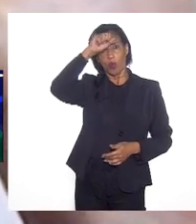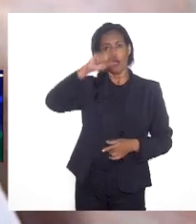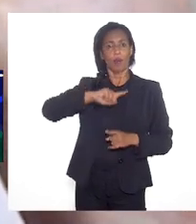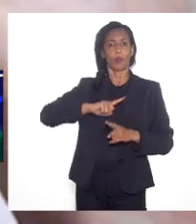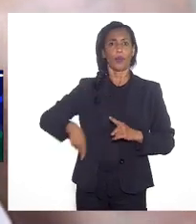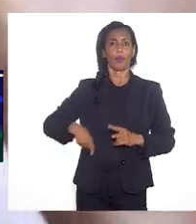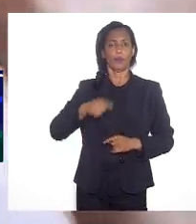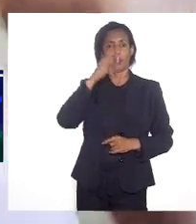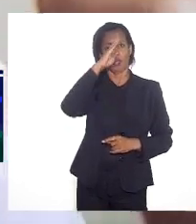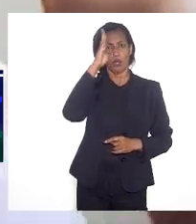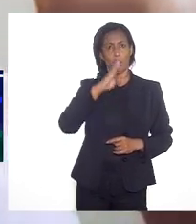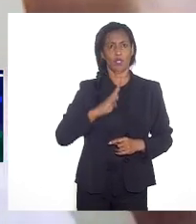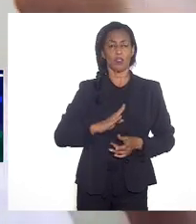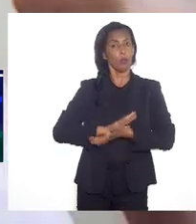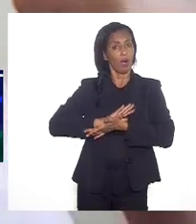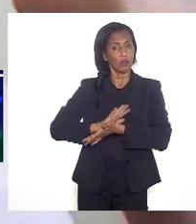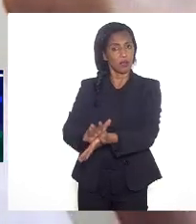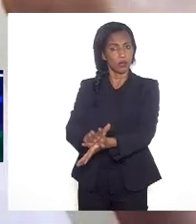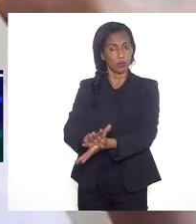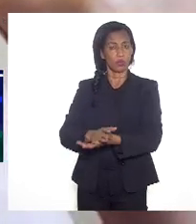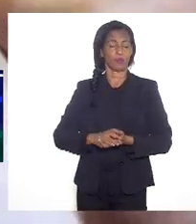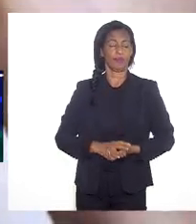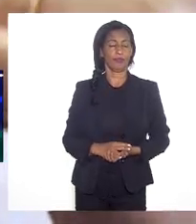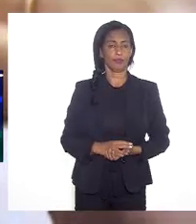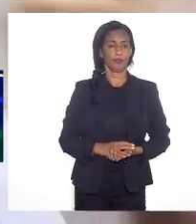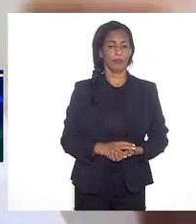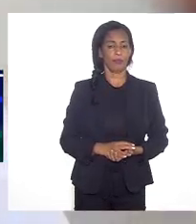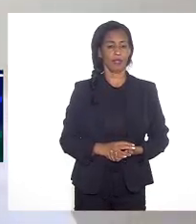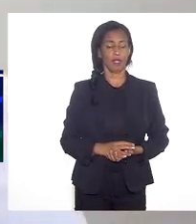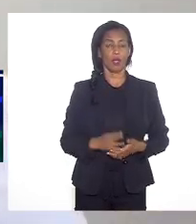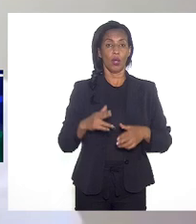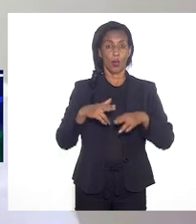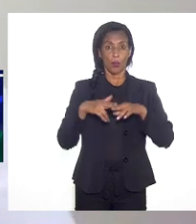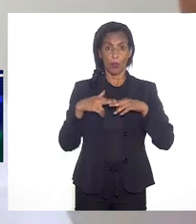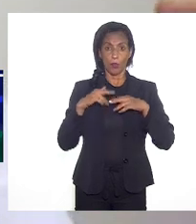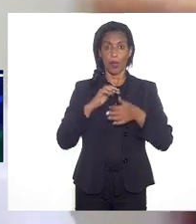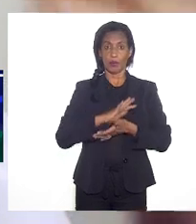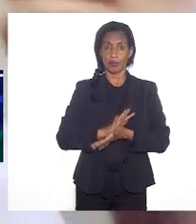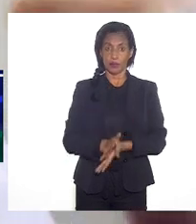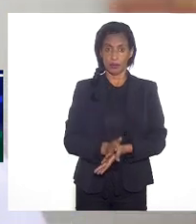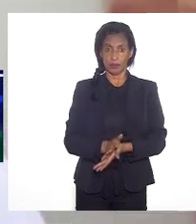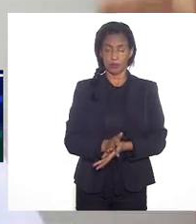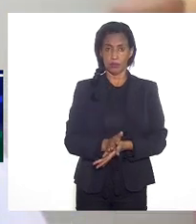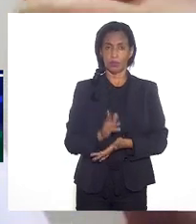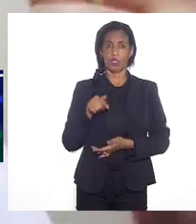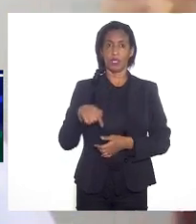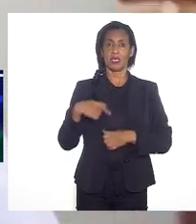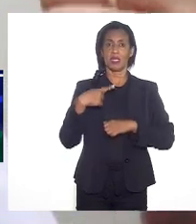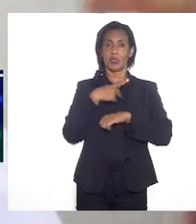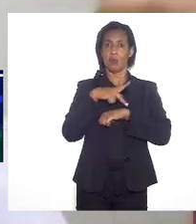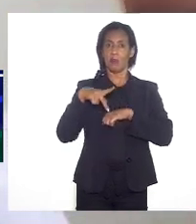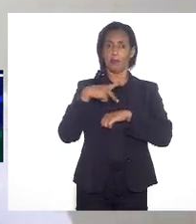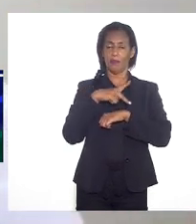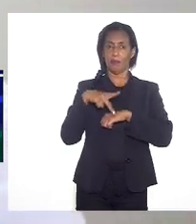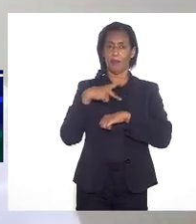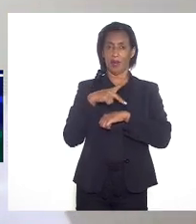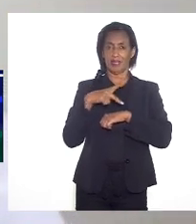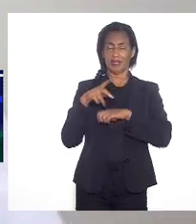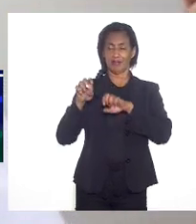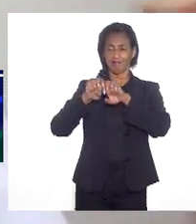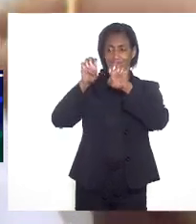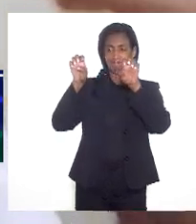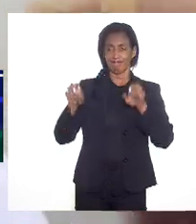Brasil por racismo. Por racismo. Esse é um país que se estruturou sobre o